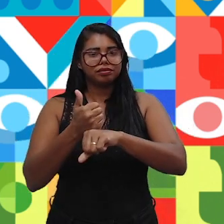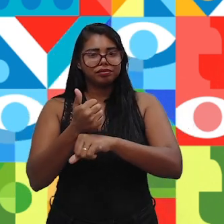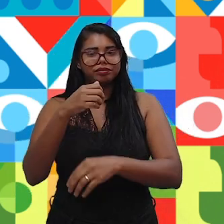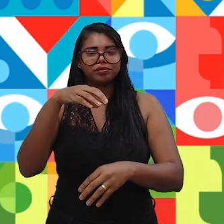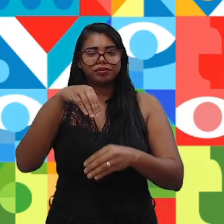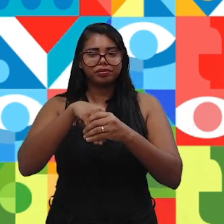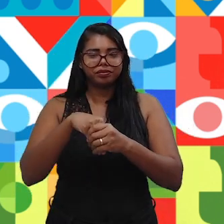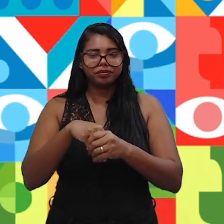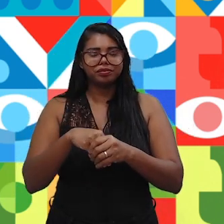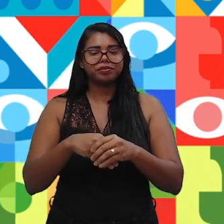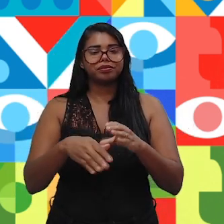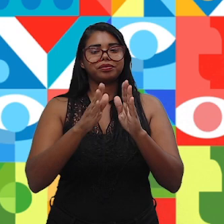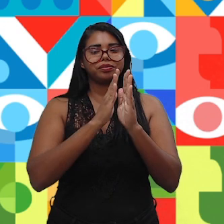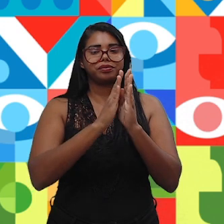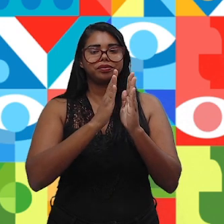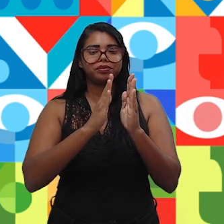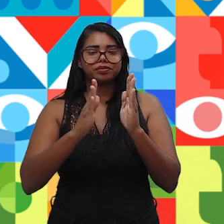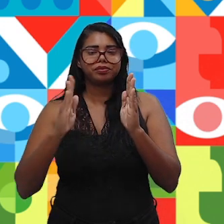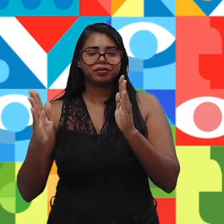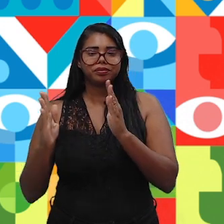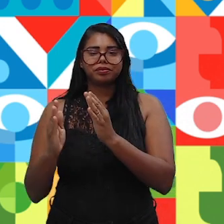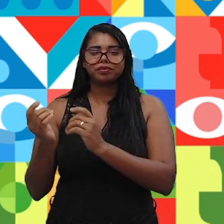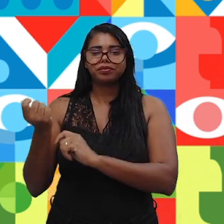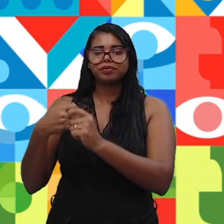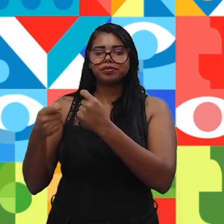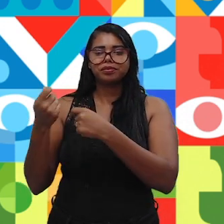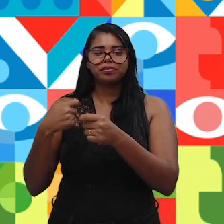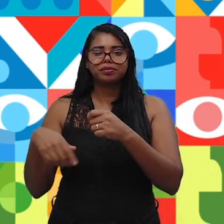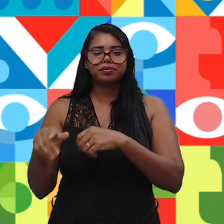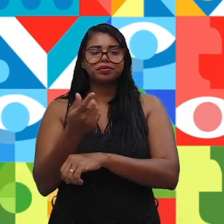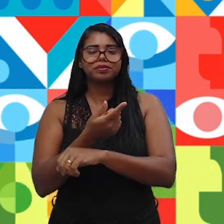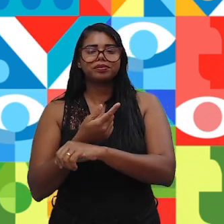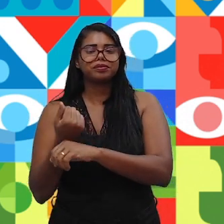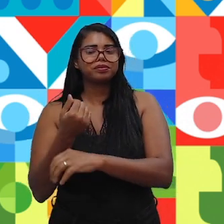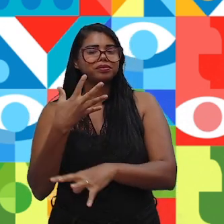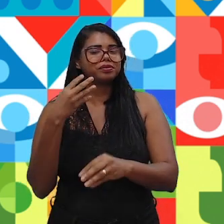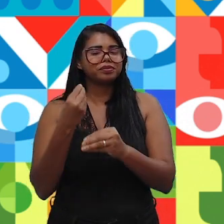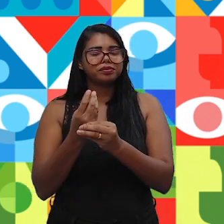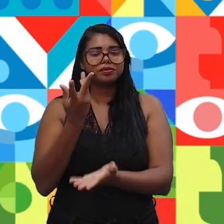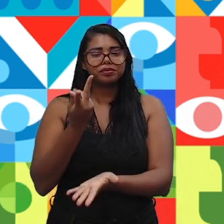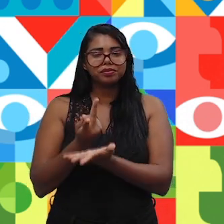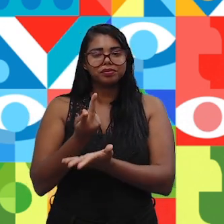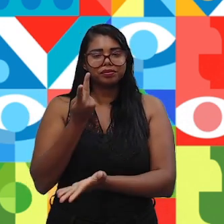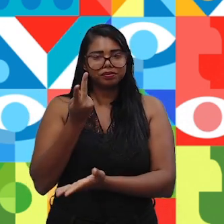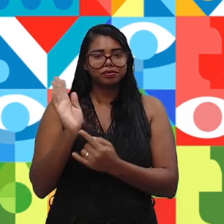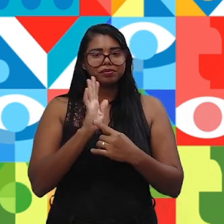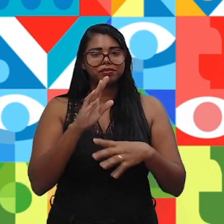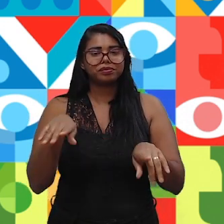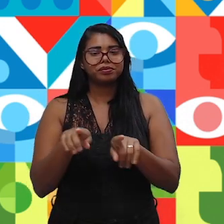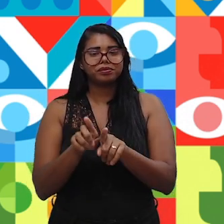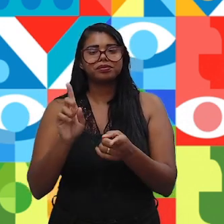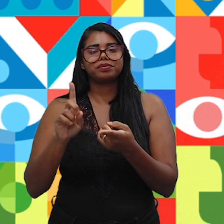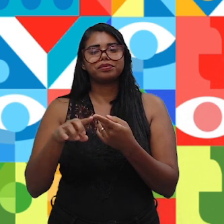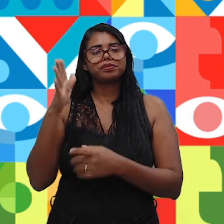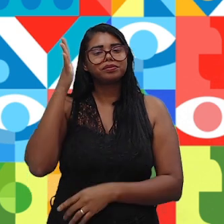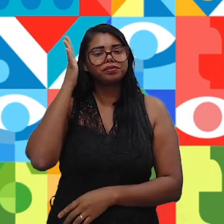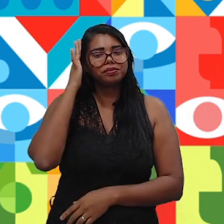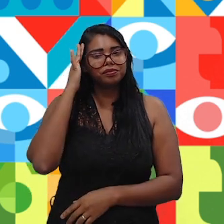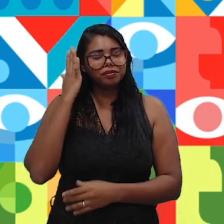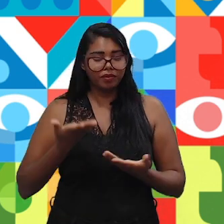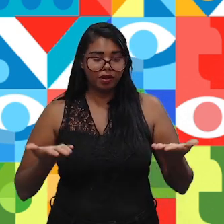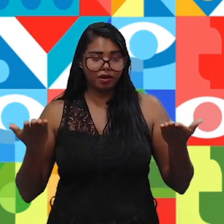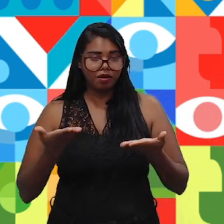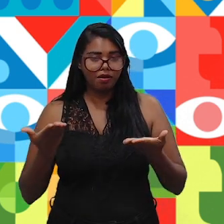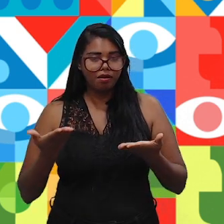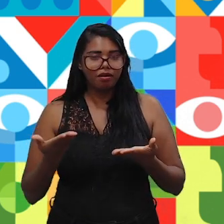à biblioteconomia. Então, não dá para chegar numa unidade informacional e agir de qualquer jeito. Então, a gente vai entender isso hoje aqui